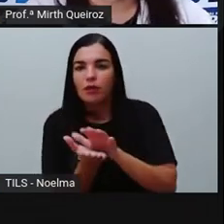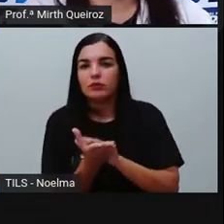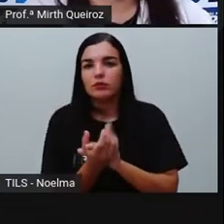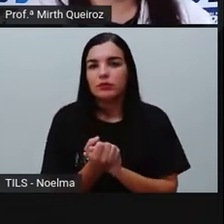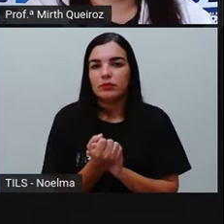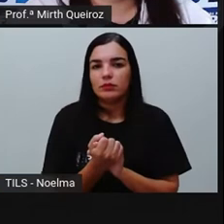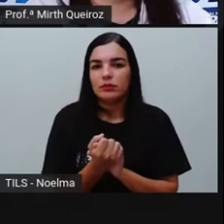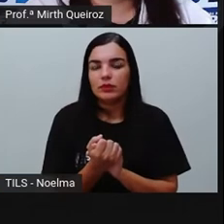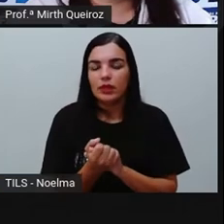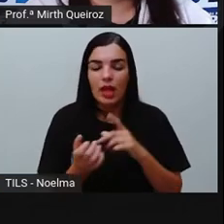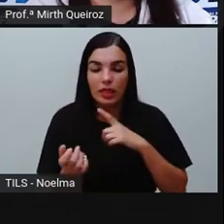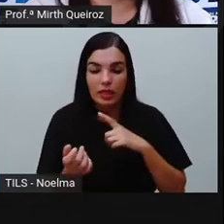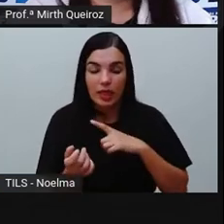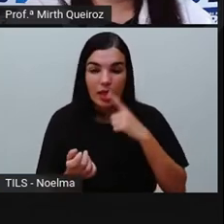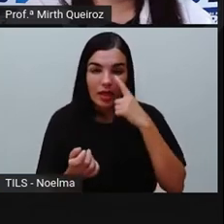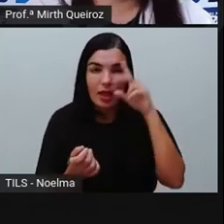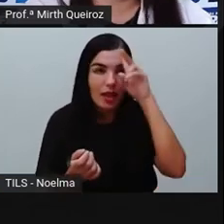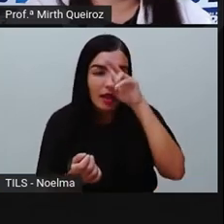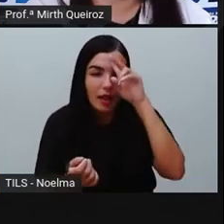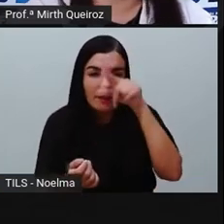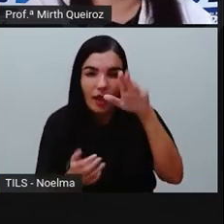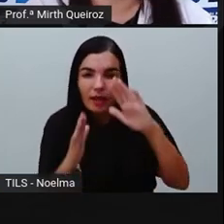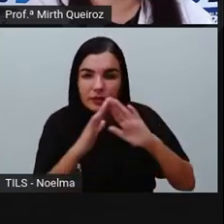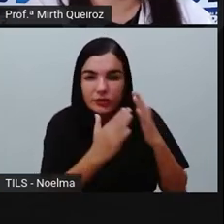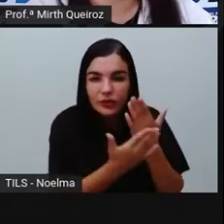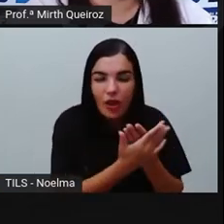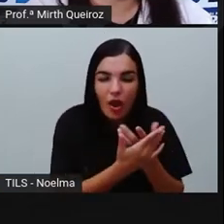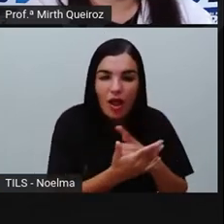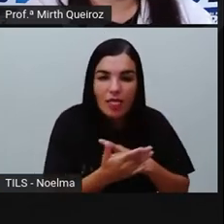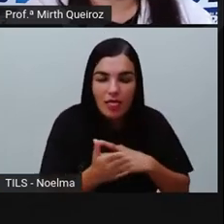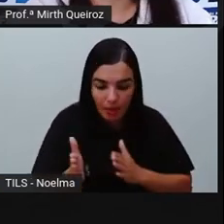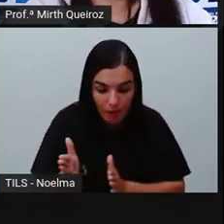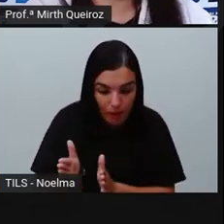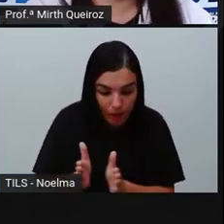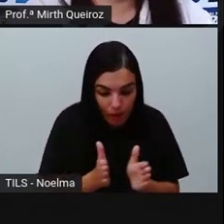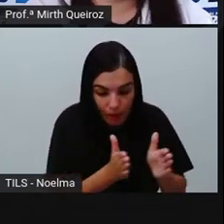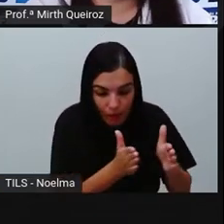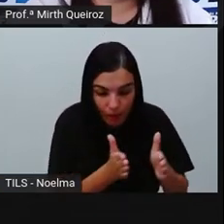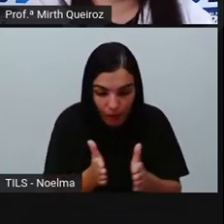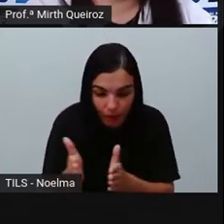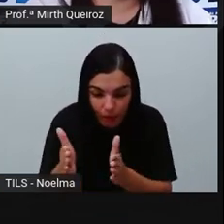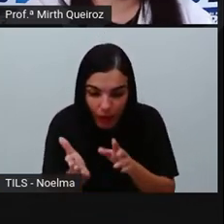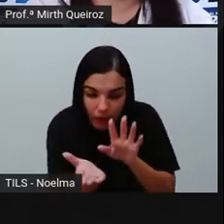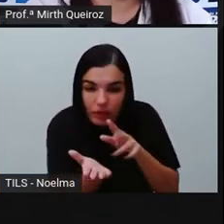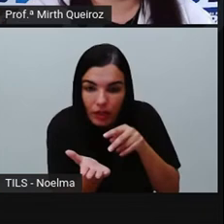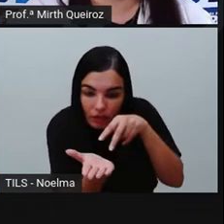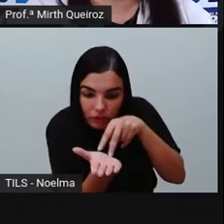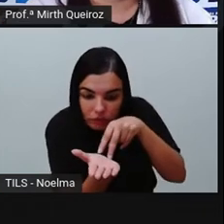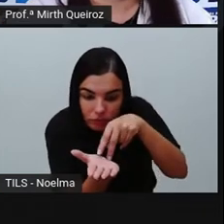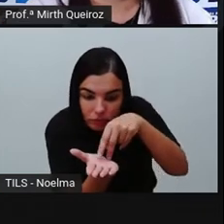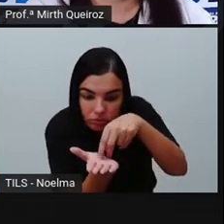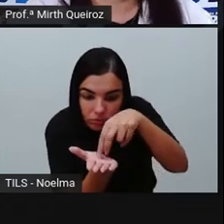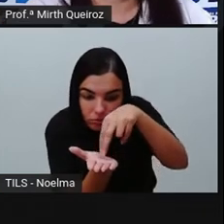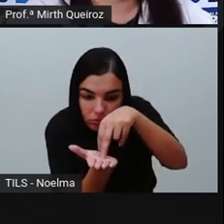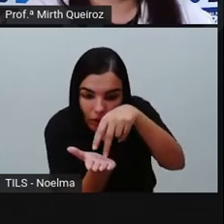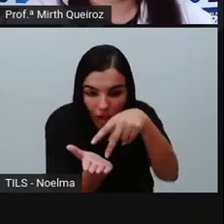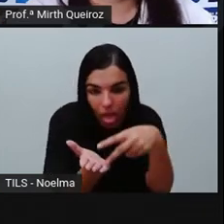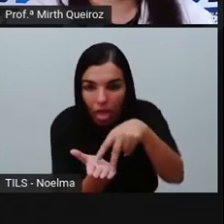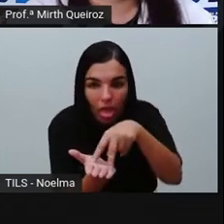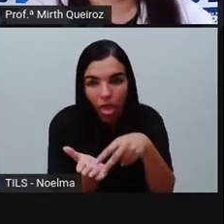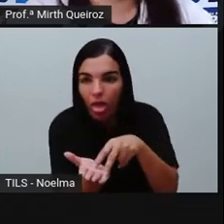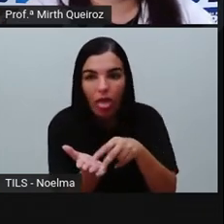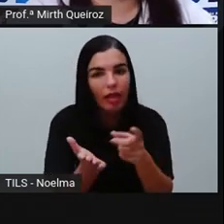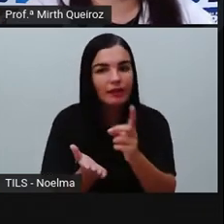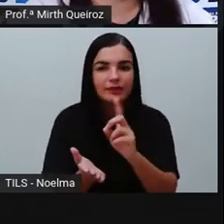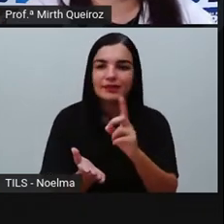percurso nas escolas, vocês estavam desenvolvendo aí esse tipo de habilidade, né? Onde nós